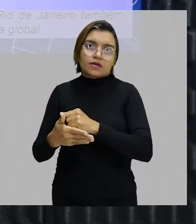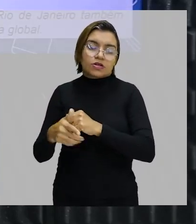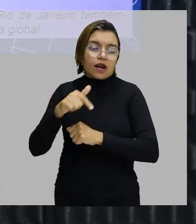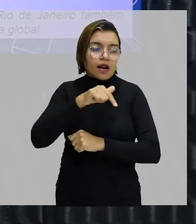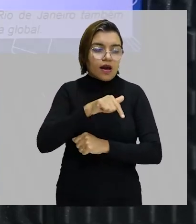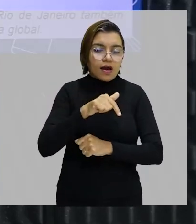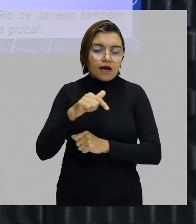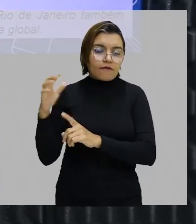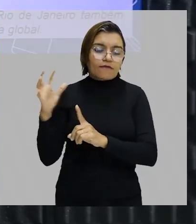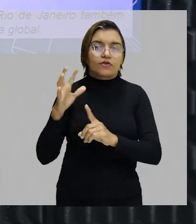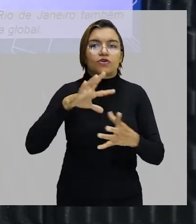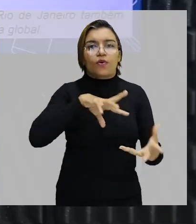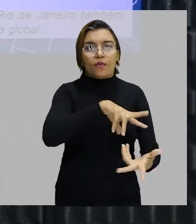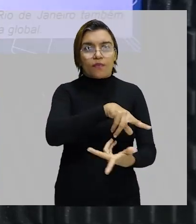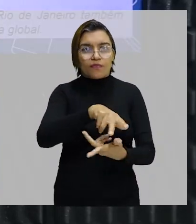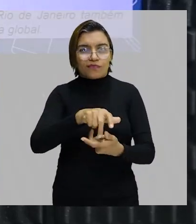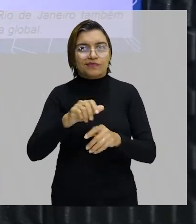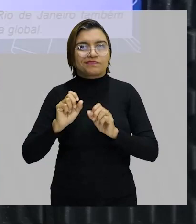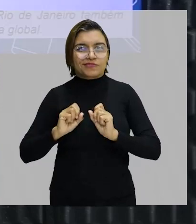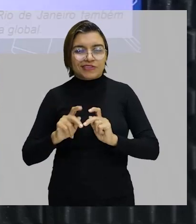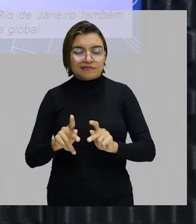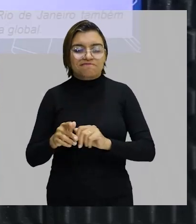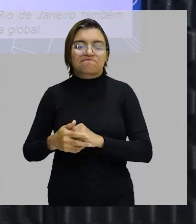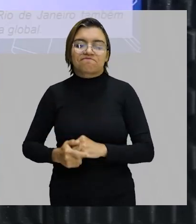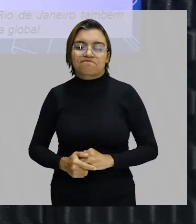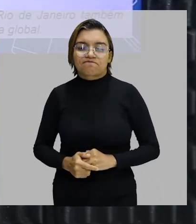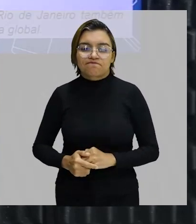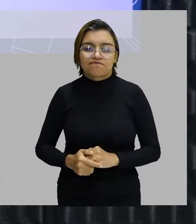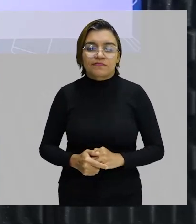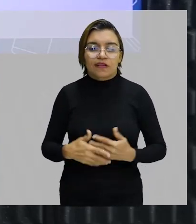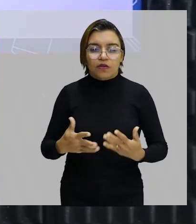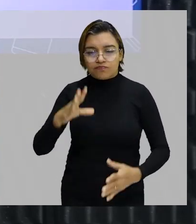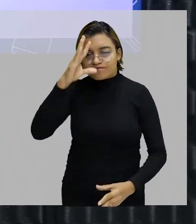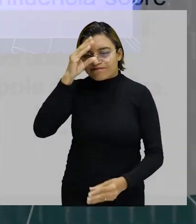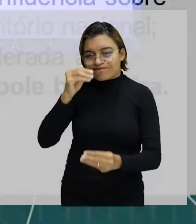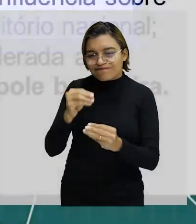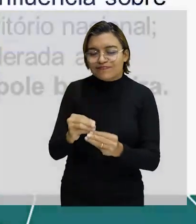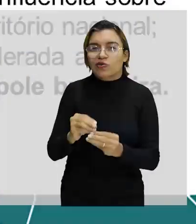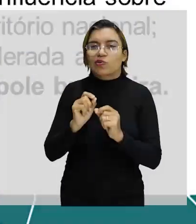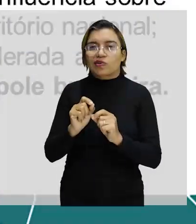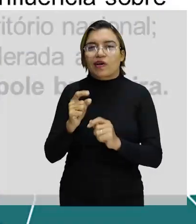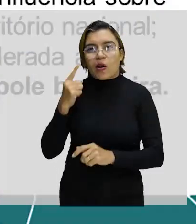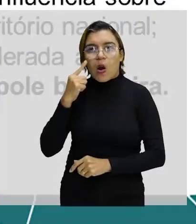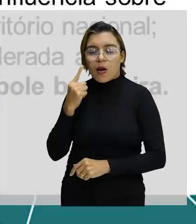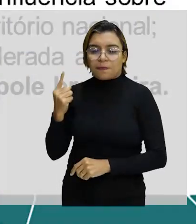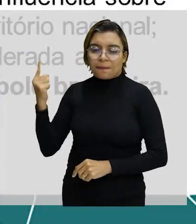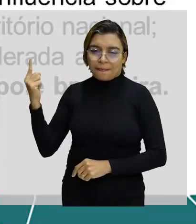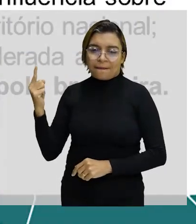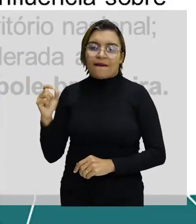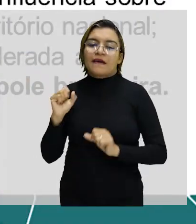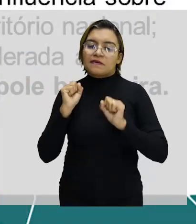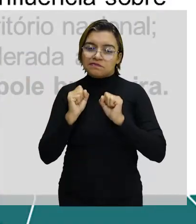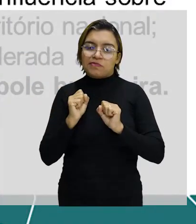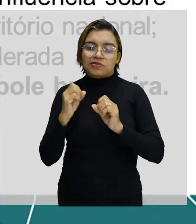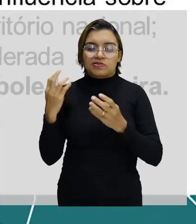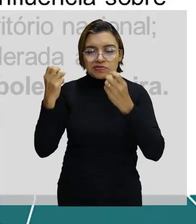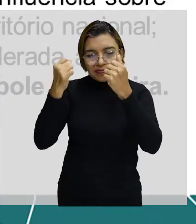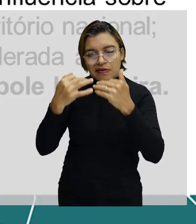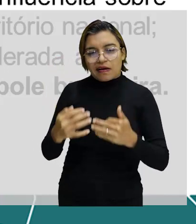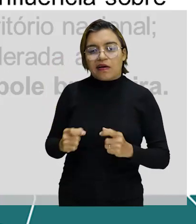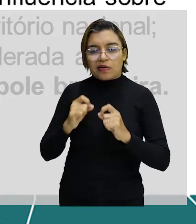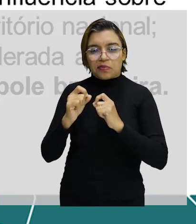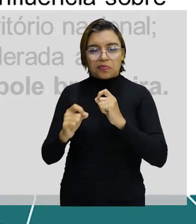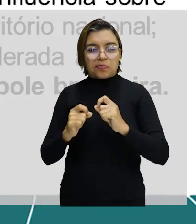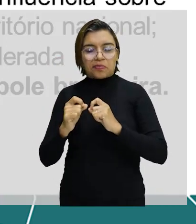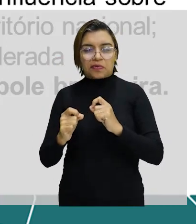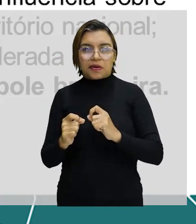ali naquele espaço. Bacana? E para a gente fechar com chave de ouro, galera, a gente não pode deixar de falar da principal